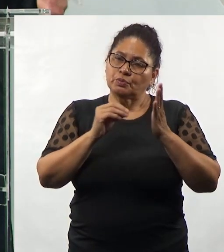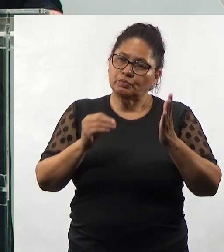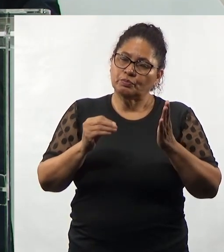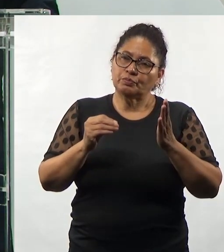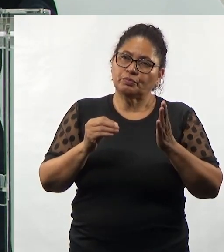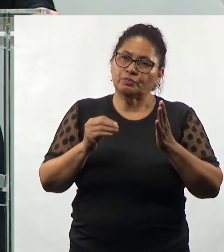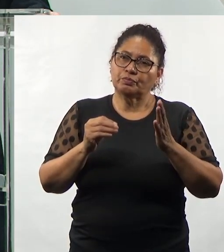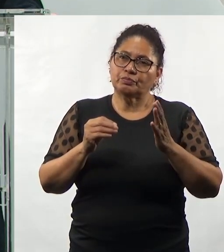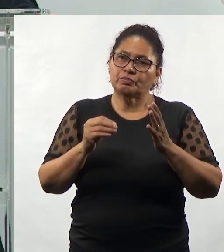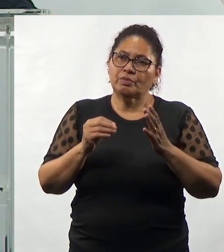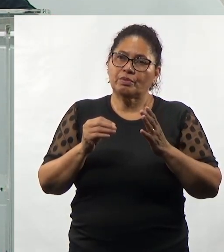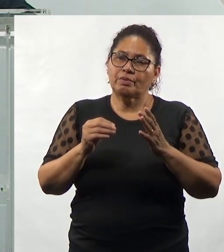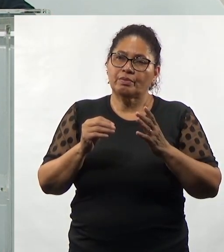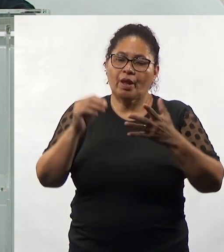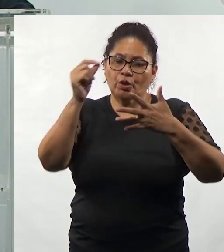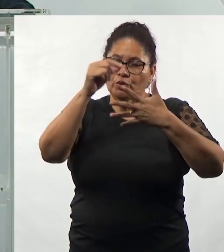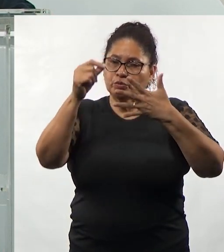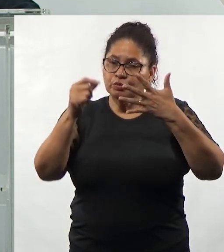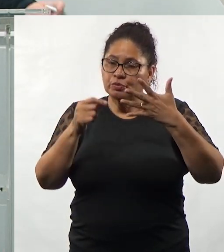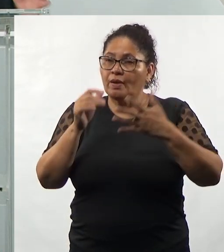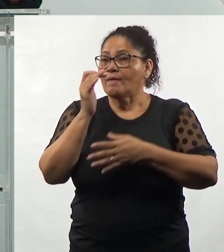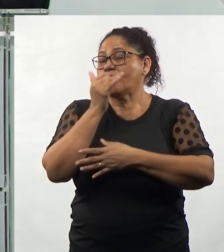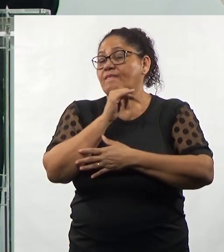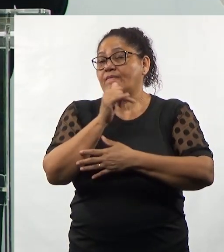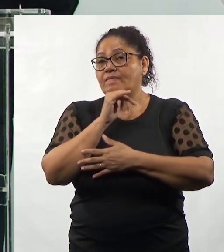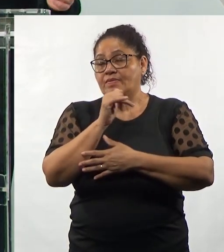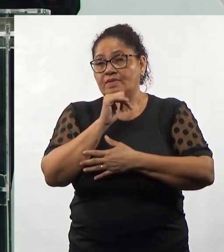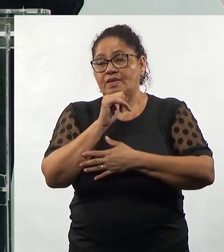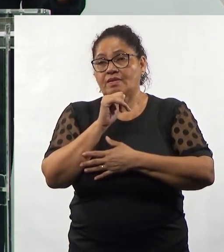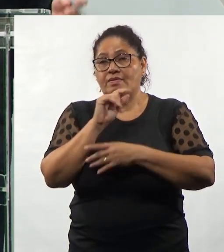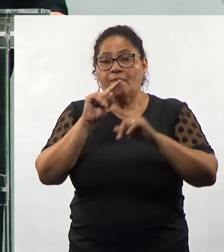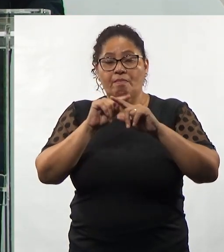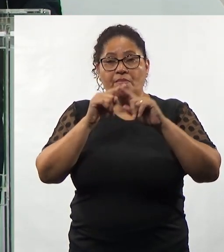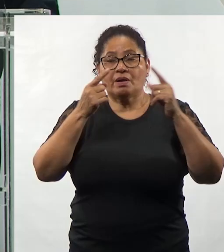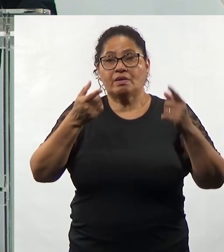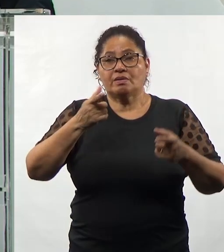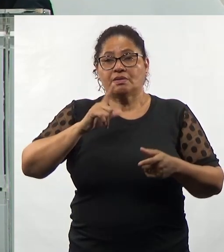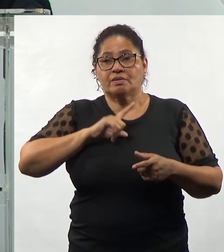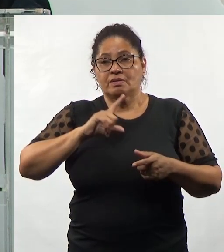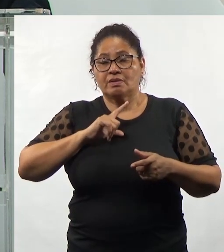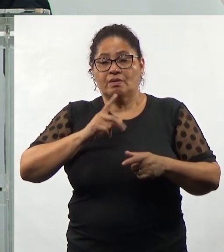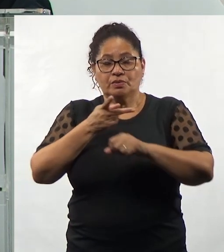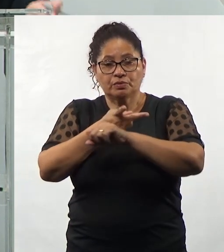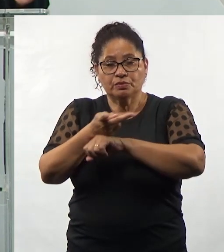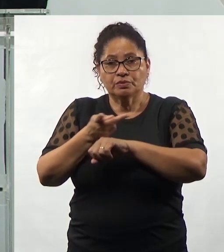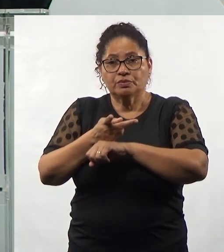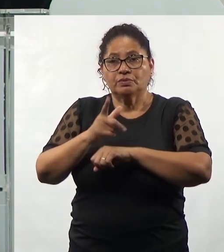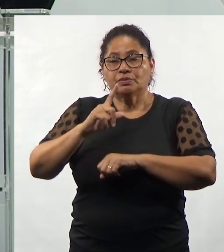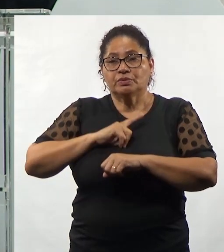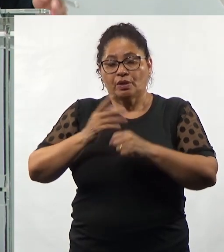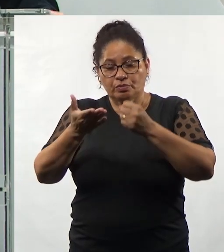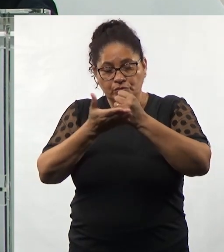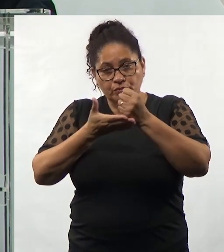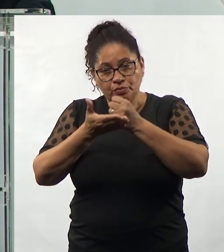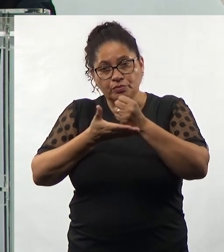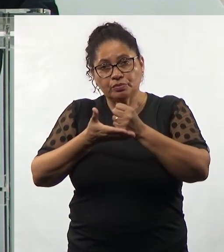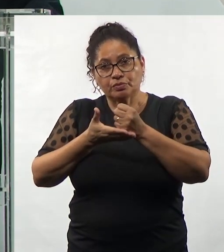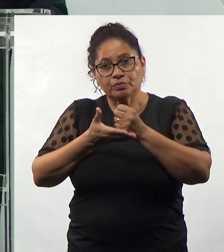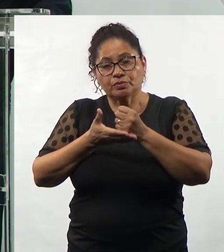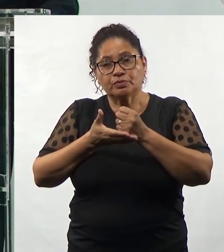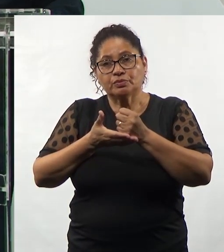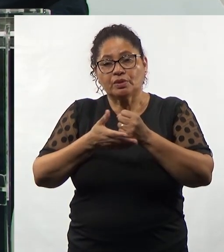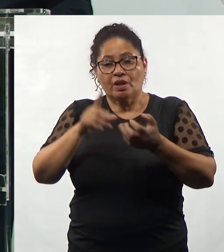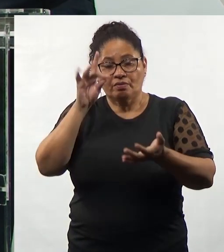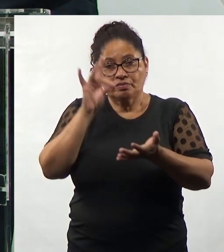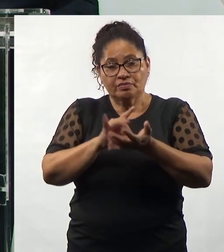modelo hipotético, é um exemplo. Por mais que a gente tenha buscado ter uma base na